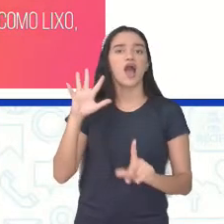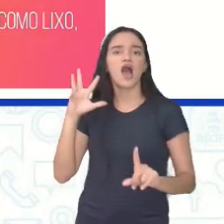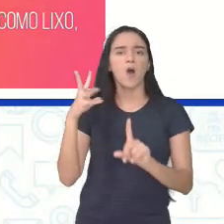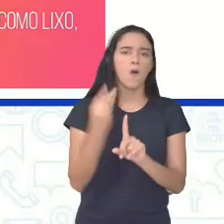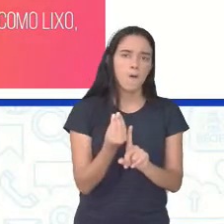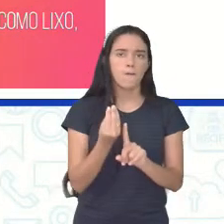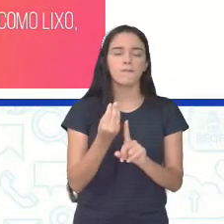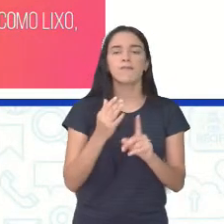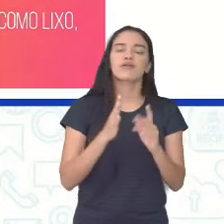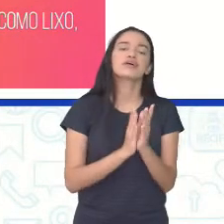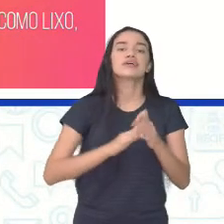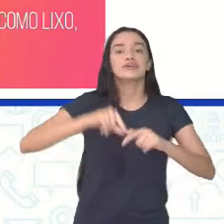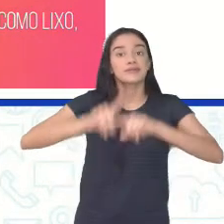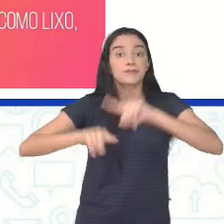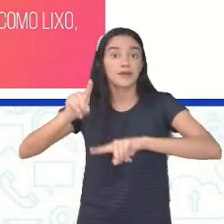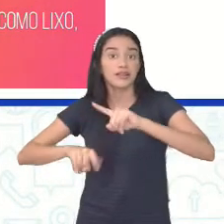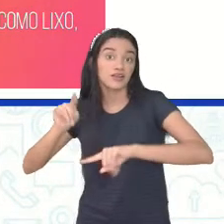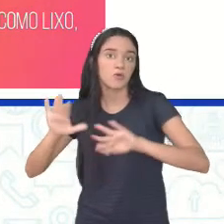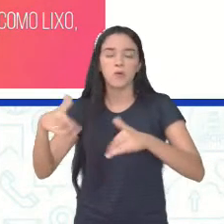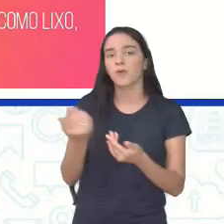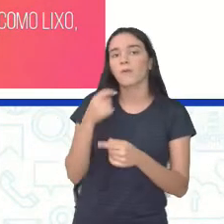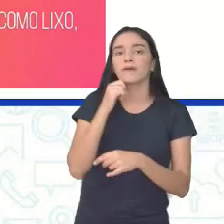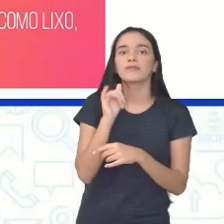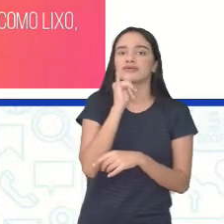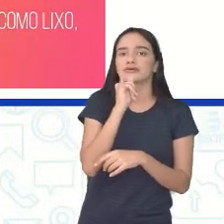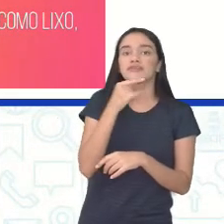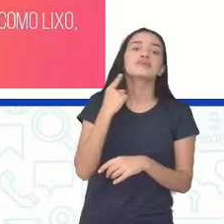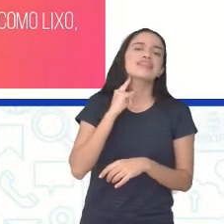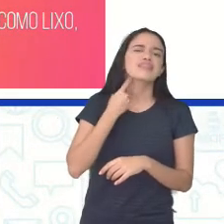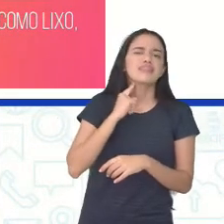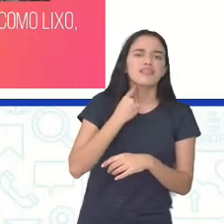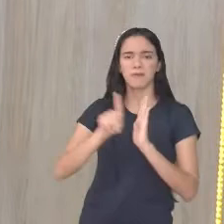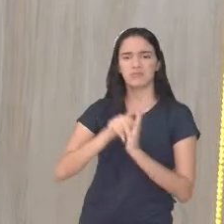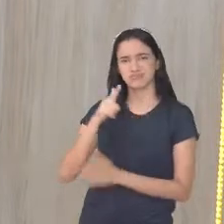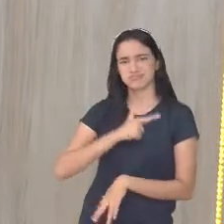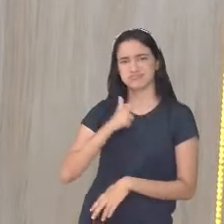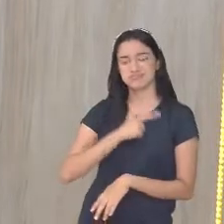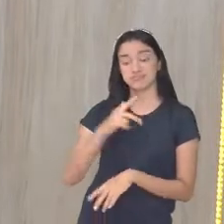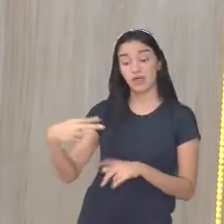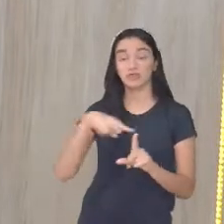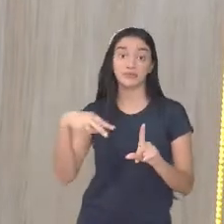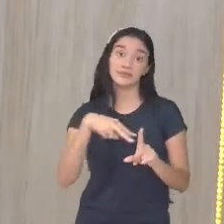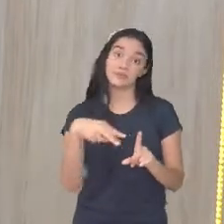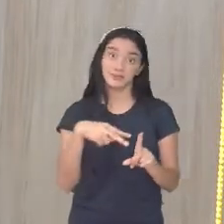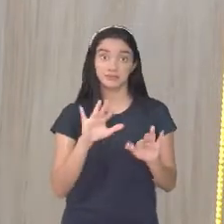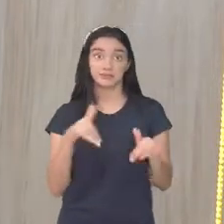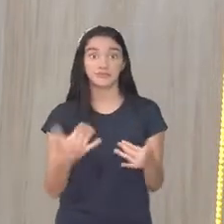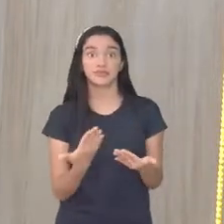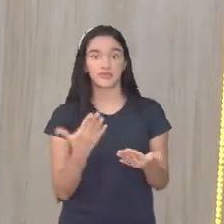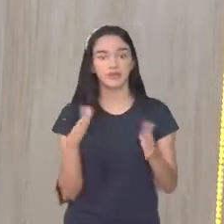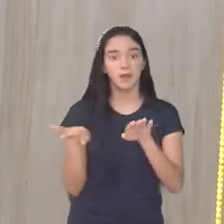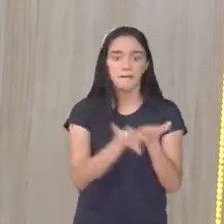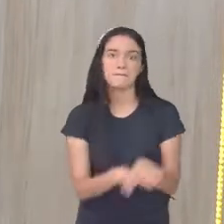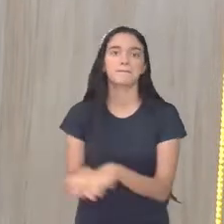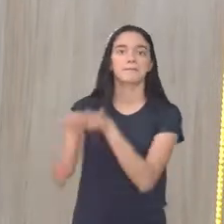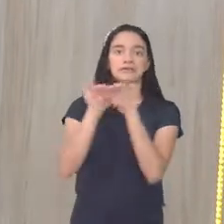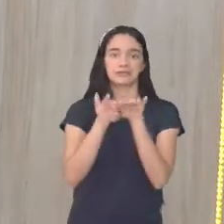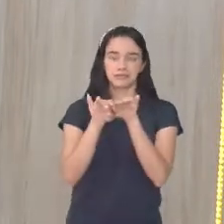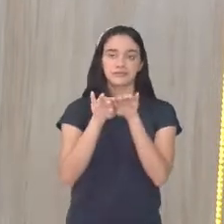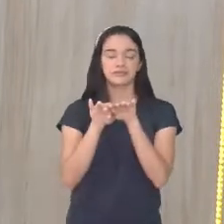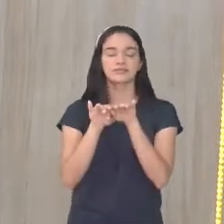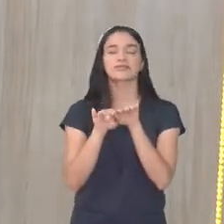quando sofria violência em casa, né, com o parceiro dela, ela fez